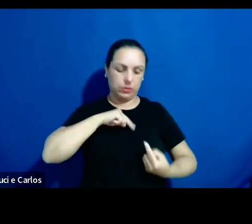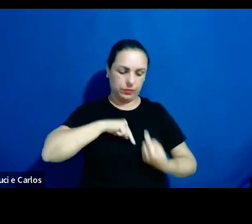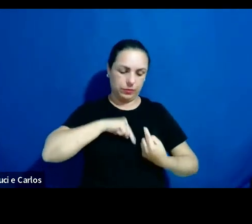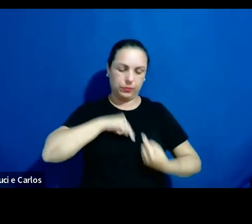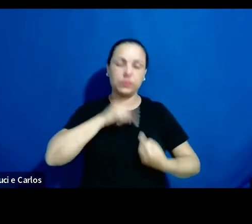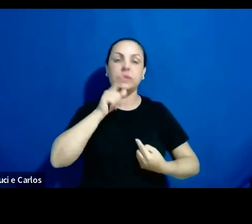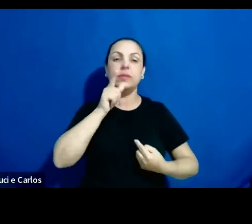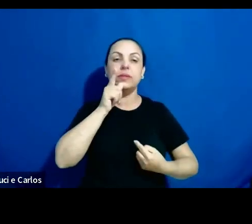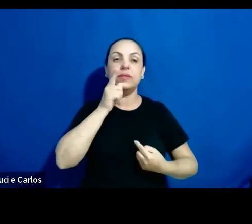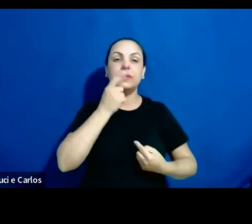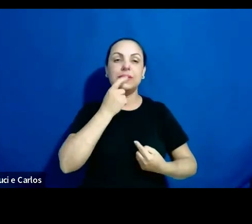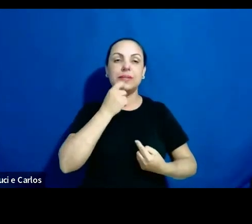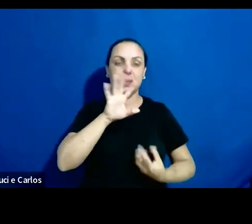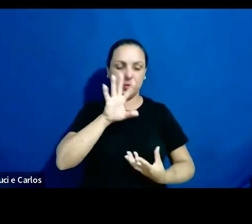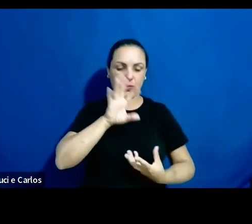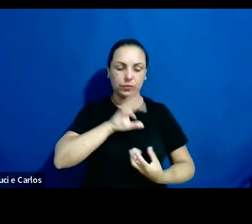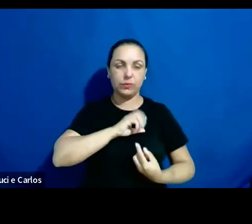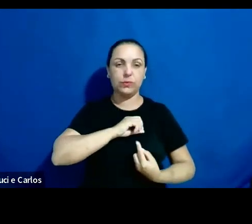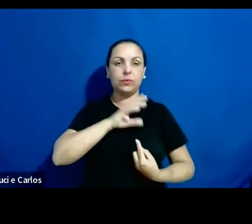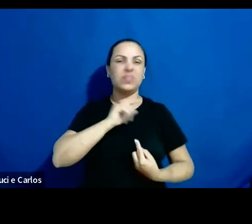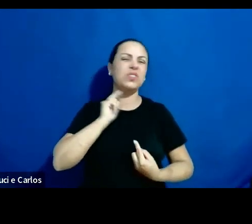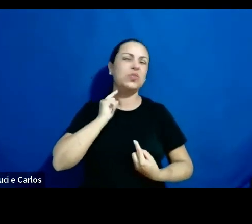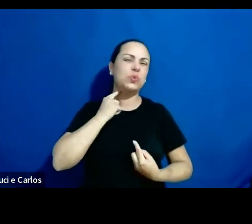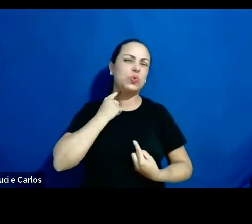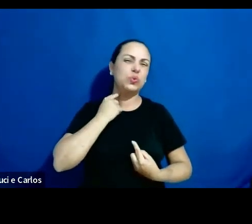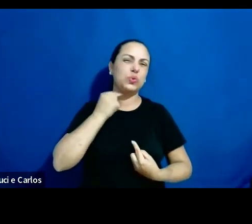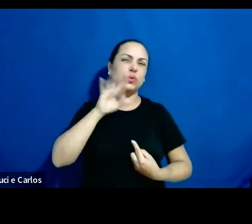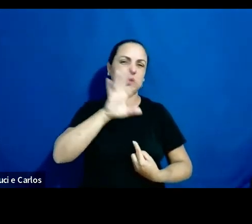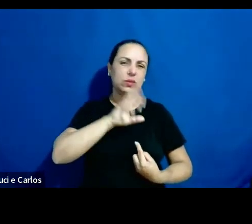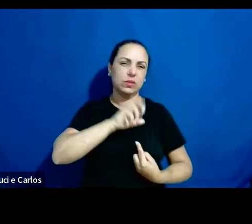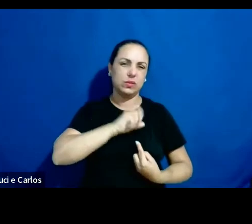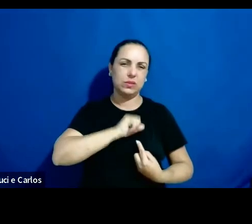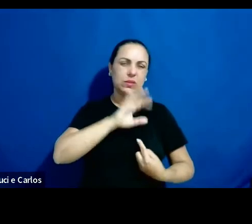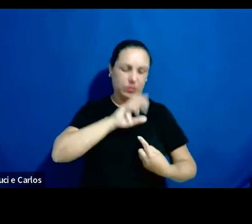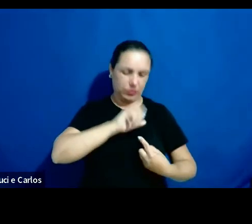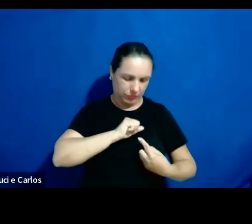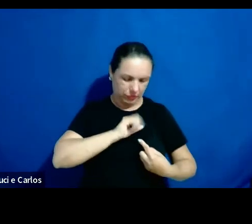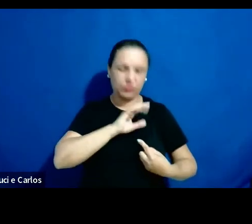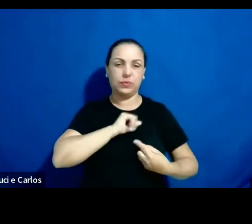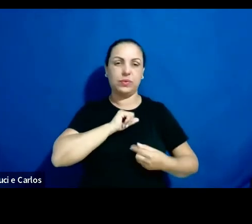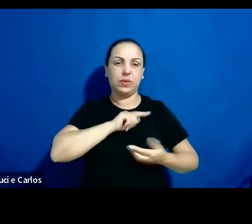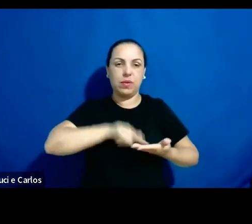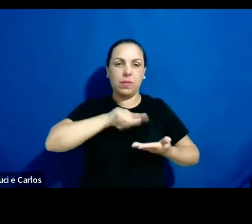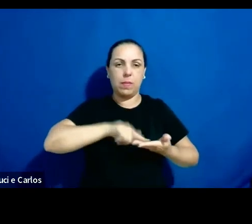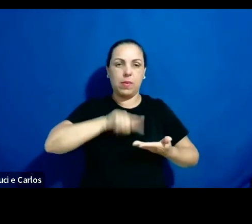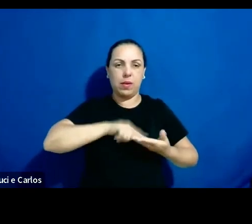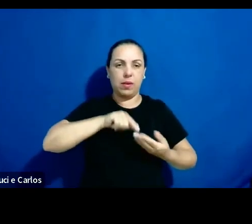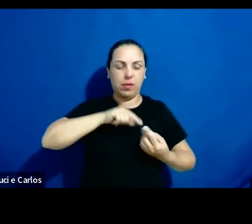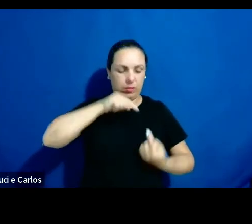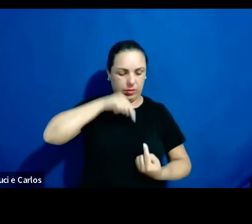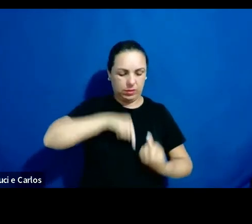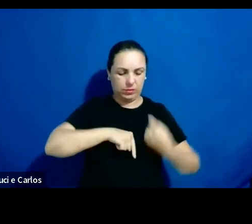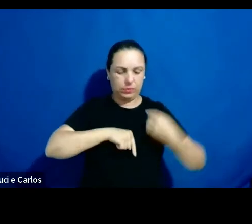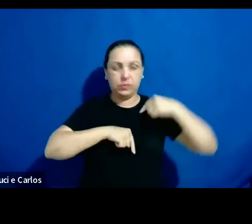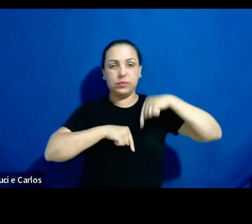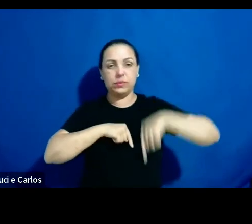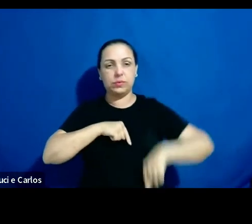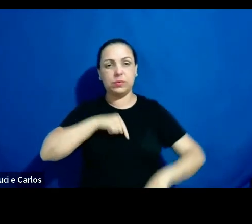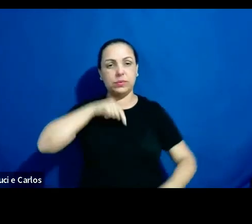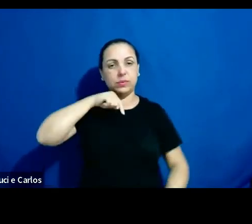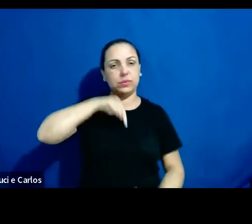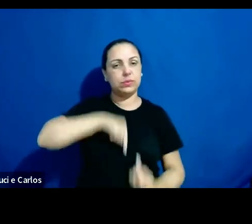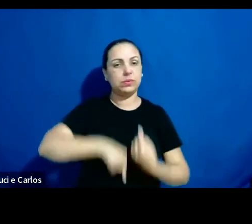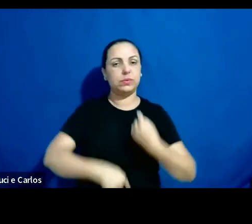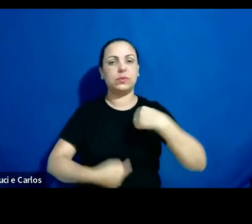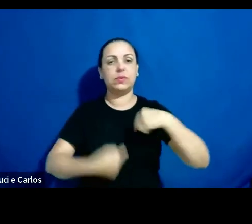gás carbônico, sangue sujo, né? Com o lixo, e vem pelas veias cavas. O átrio